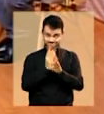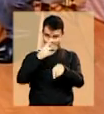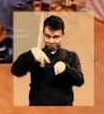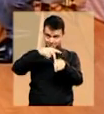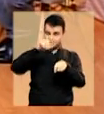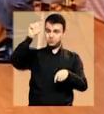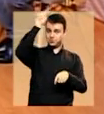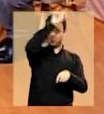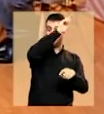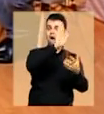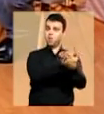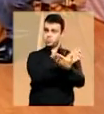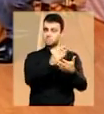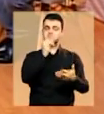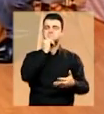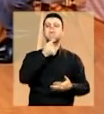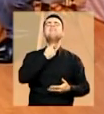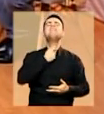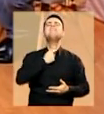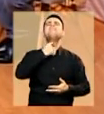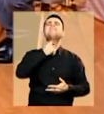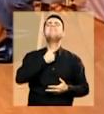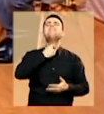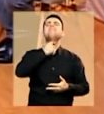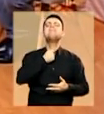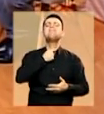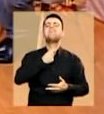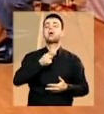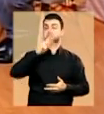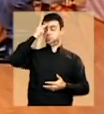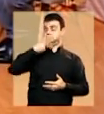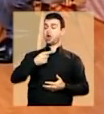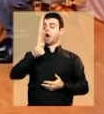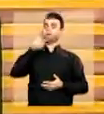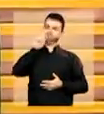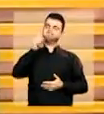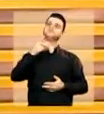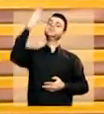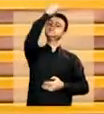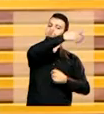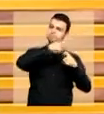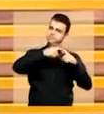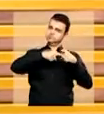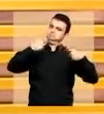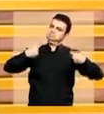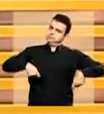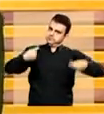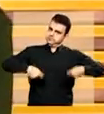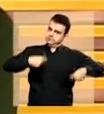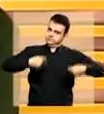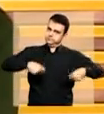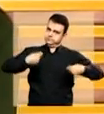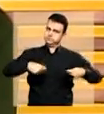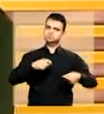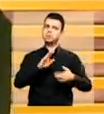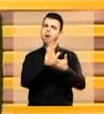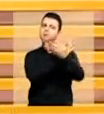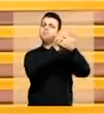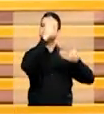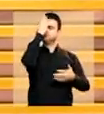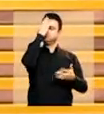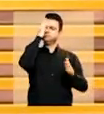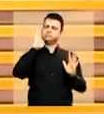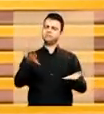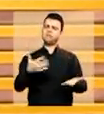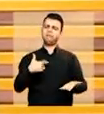você tem que passar, você está sentindo uma dor de garganta, você tem que passar pelo médico. Isso. E às vezes você já sabe exatamente, assim, tem umas coisinhas que você já sabe que você não